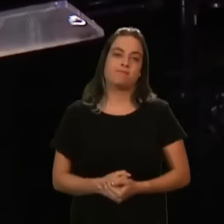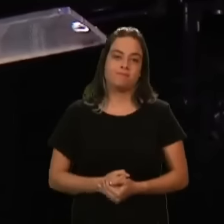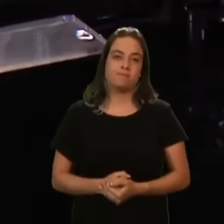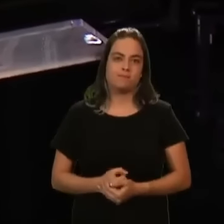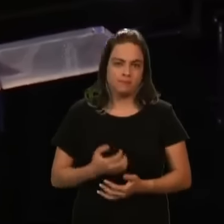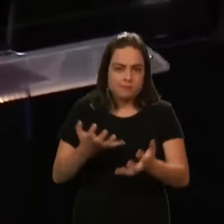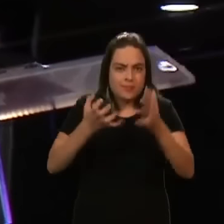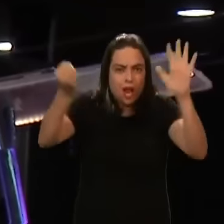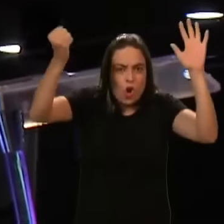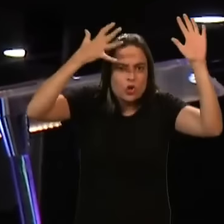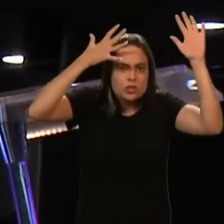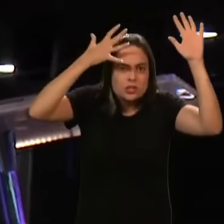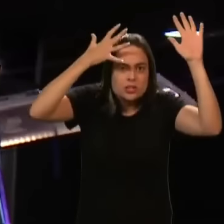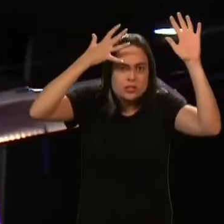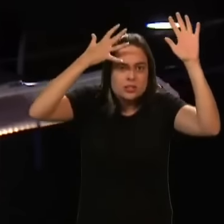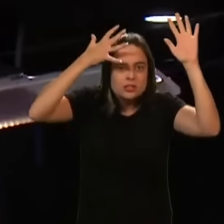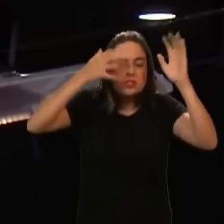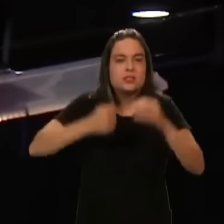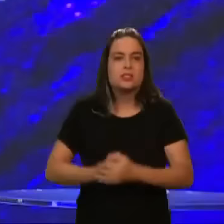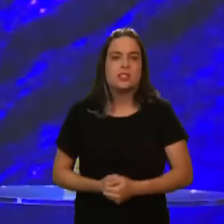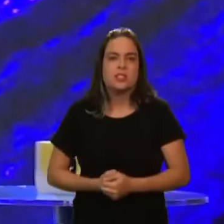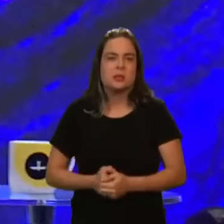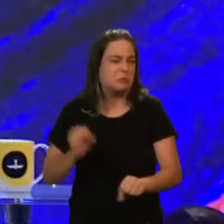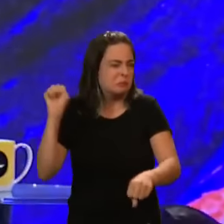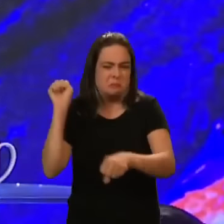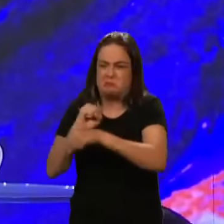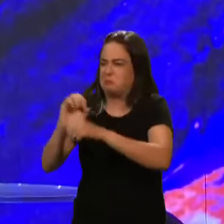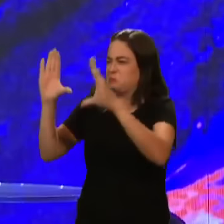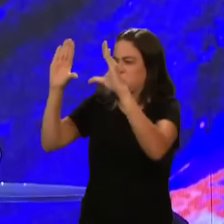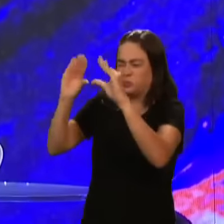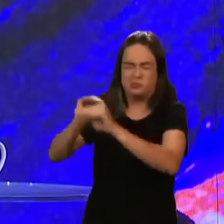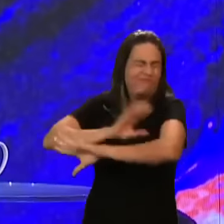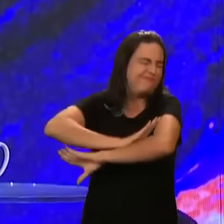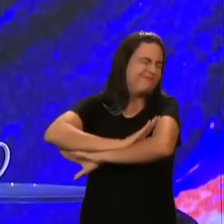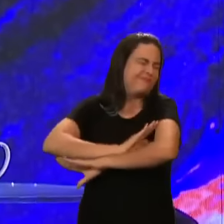Quem quer luz aqui? Chega de trevas, chega!